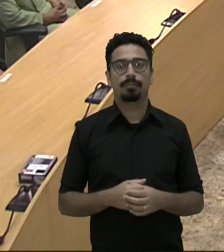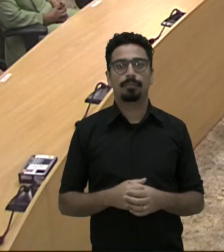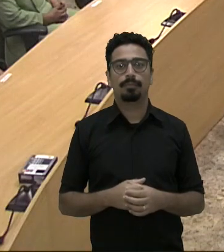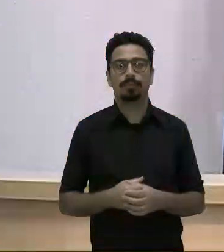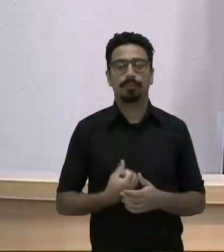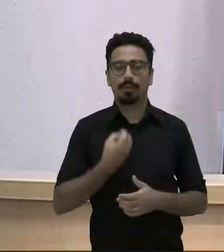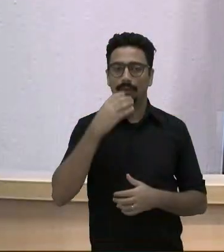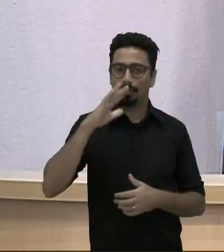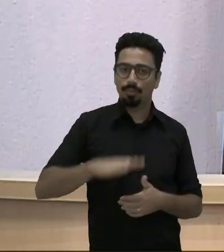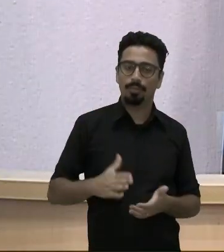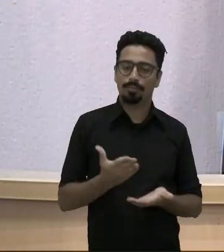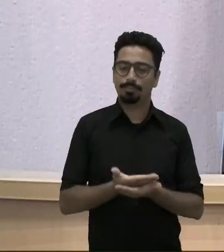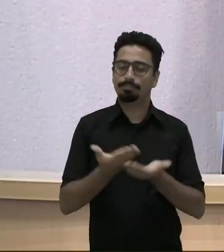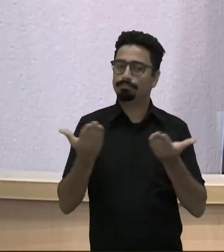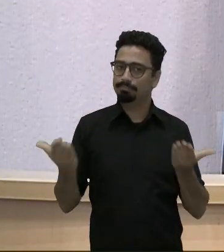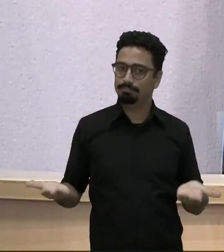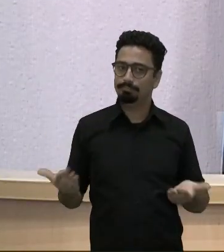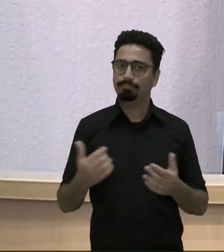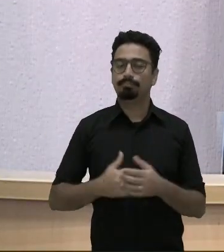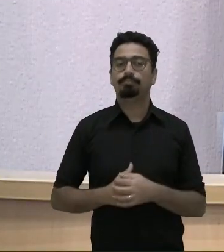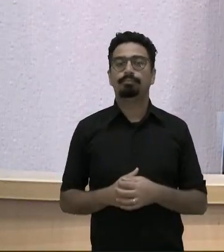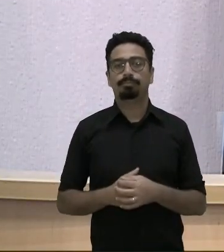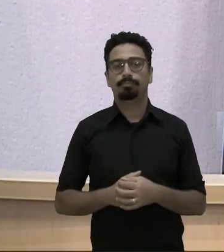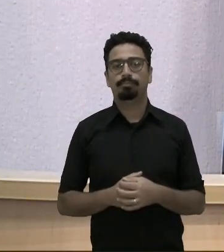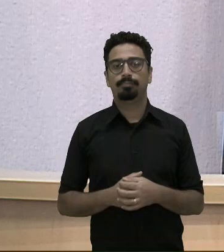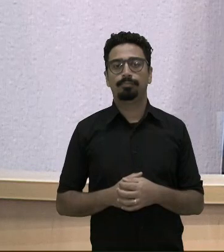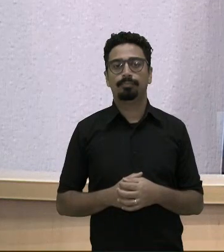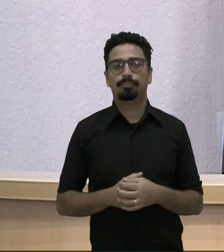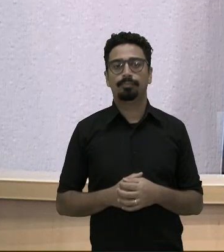Boa tarde a todos.